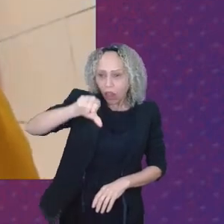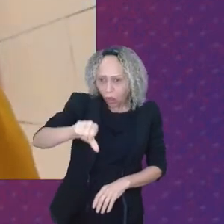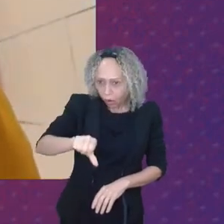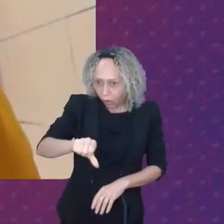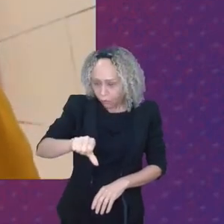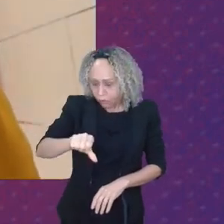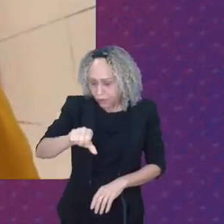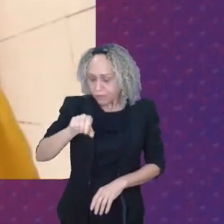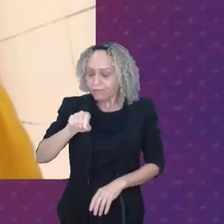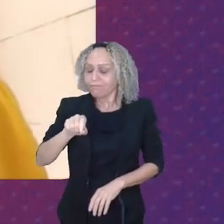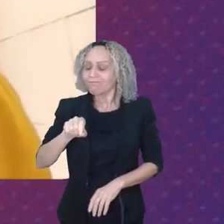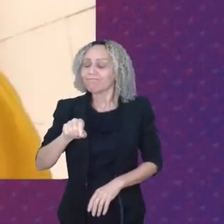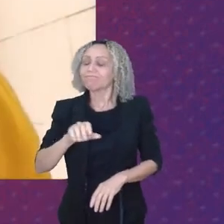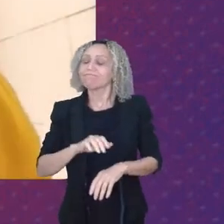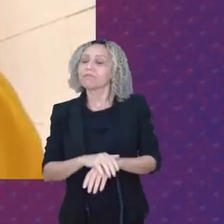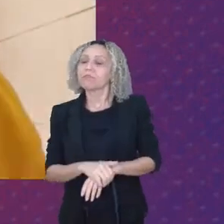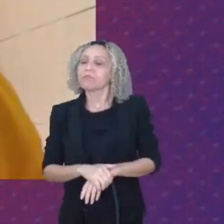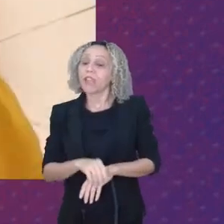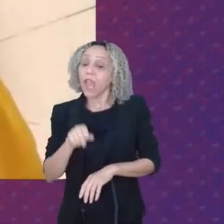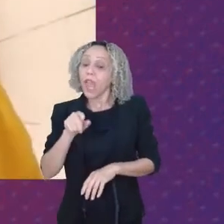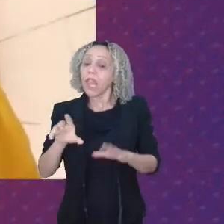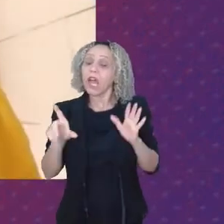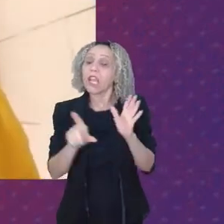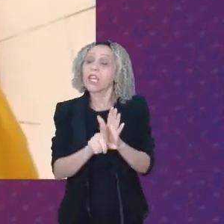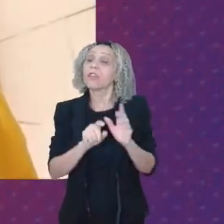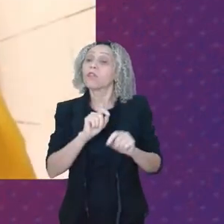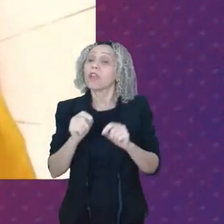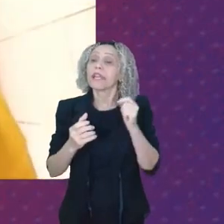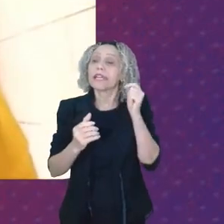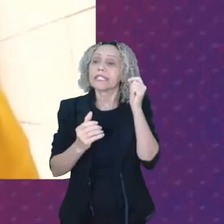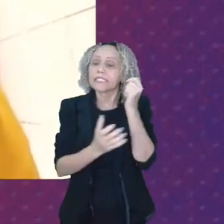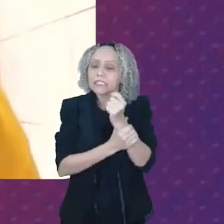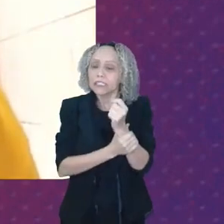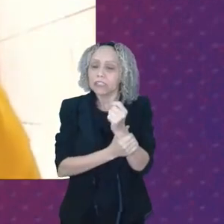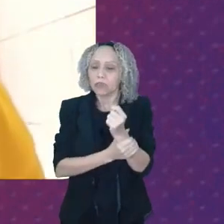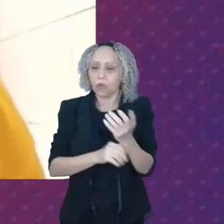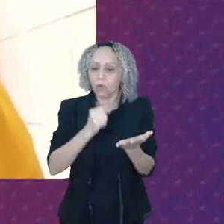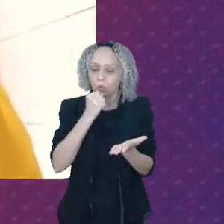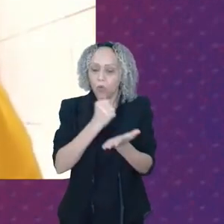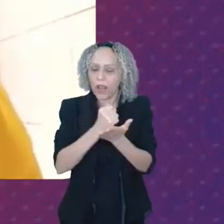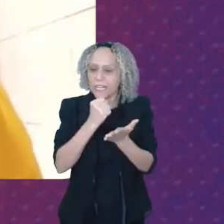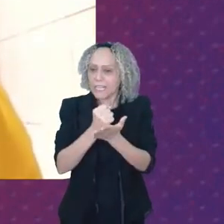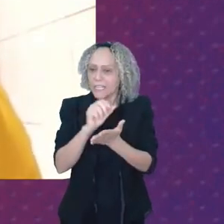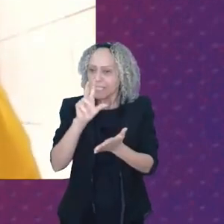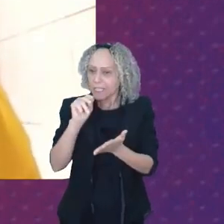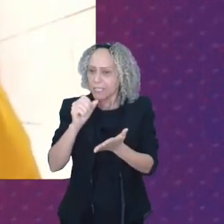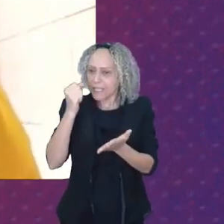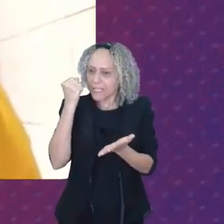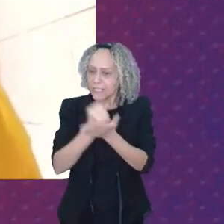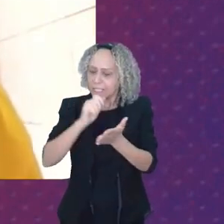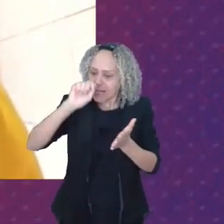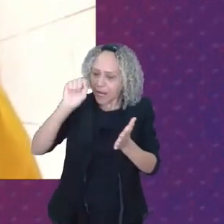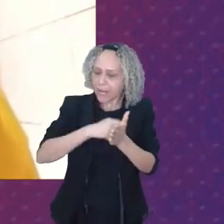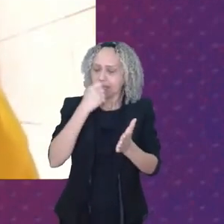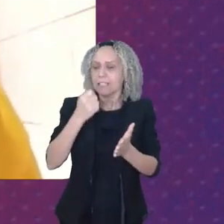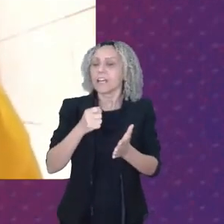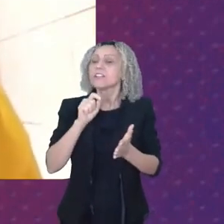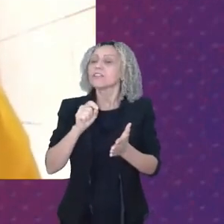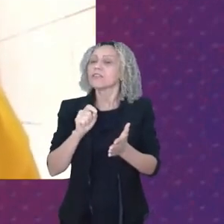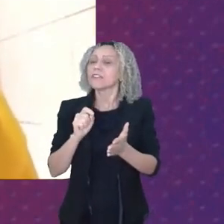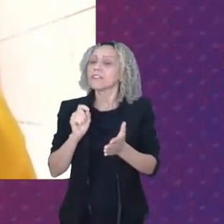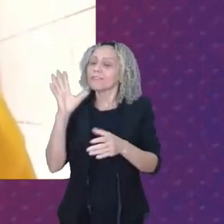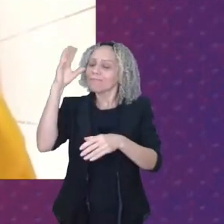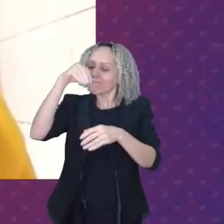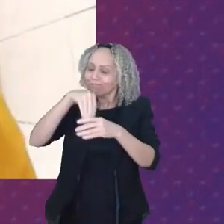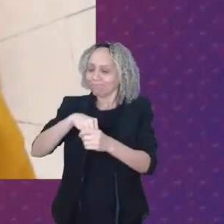de 1973. Essa lei garantiu a carteira assinada e a inclusão na Previdência Social,